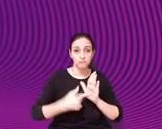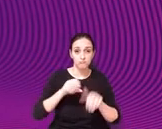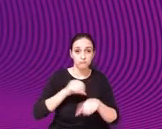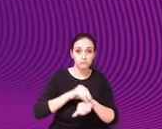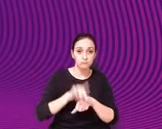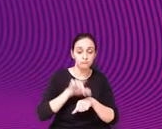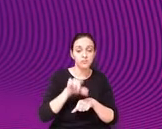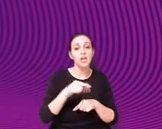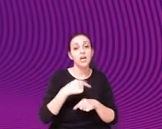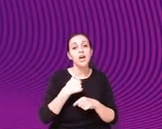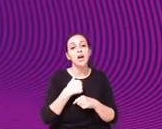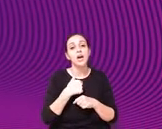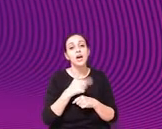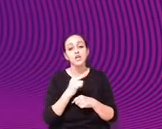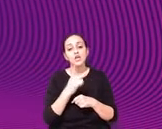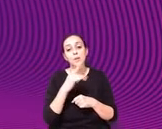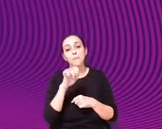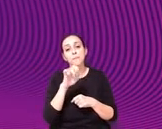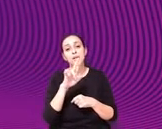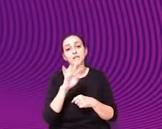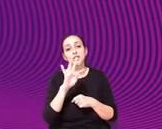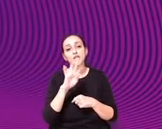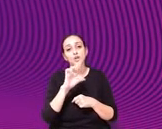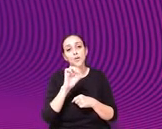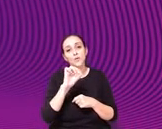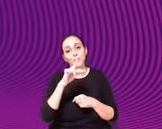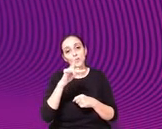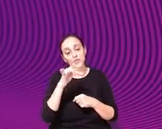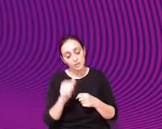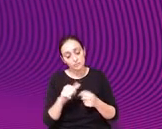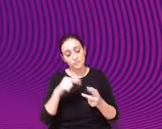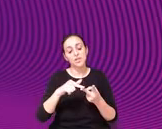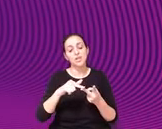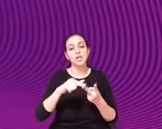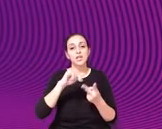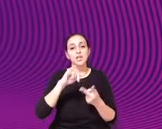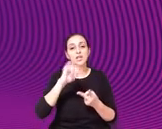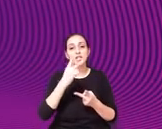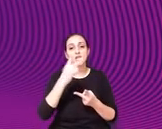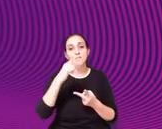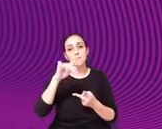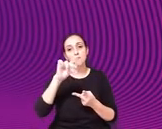hipertrófica com uma hipodifusa, com uma disfunção importante do coração.